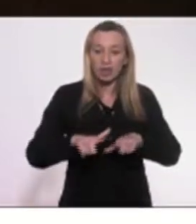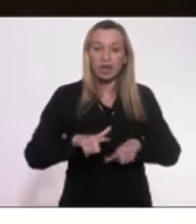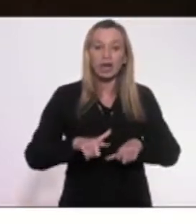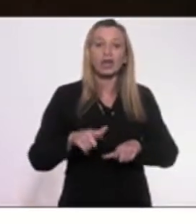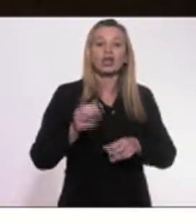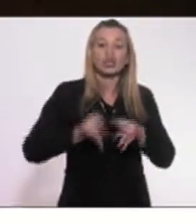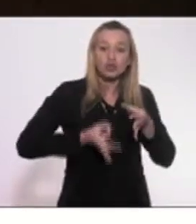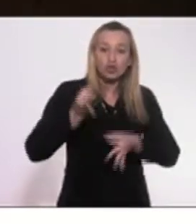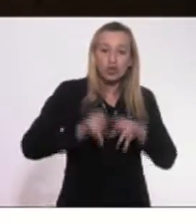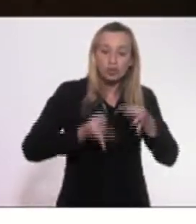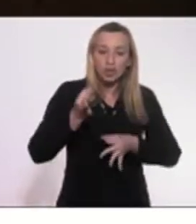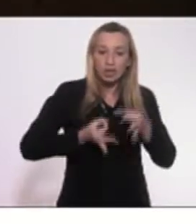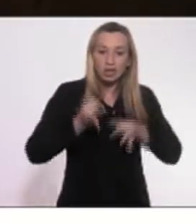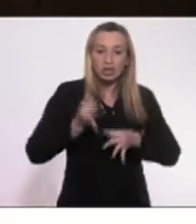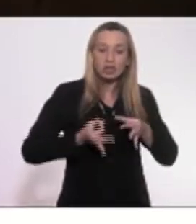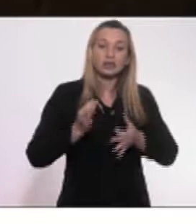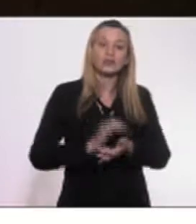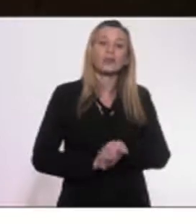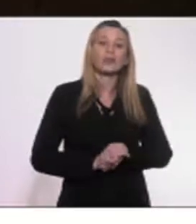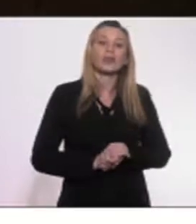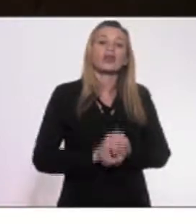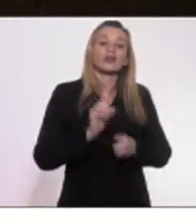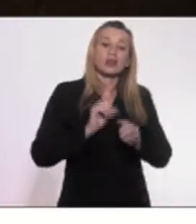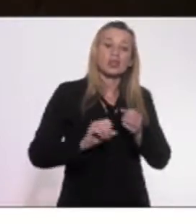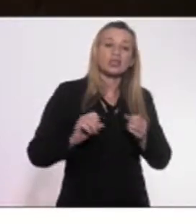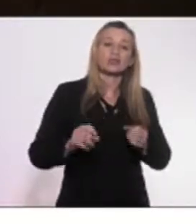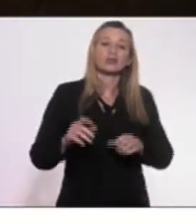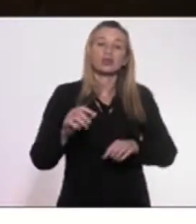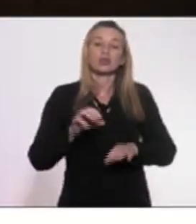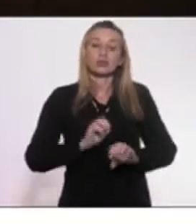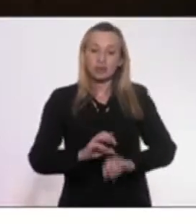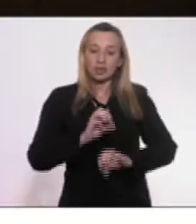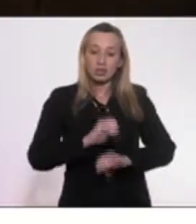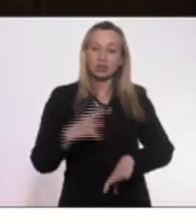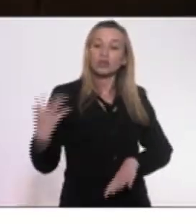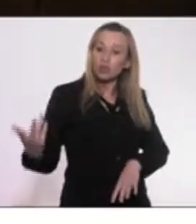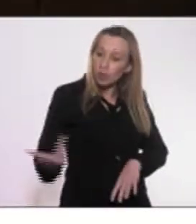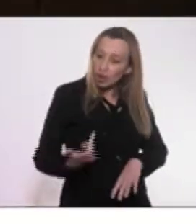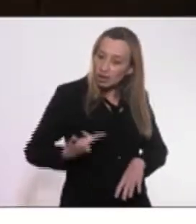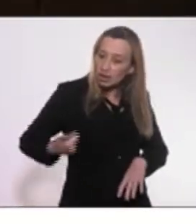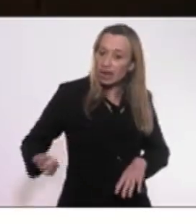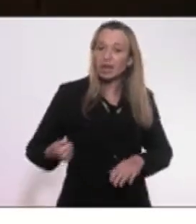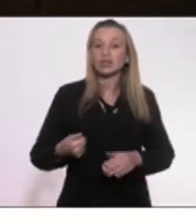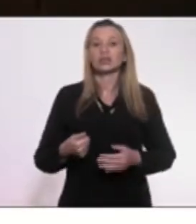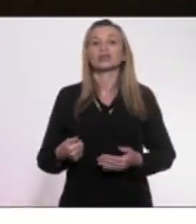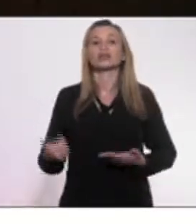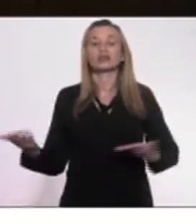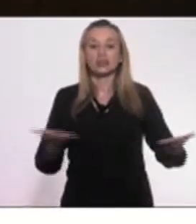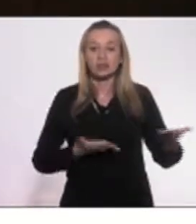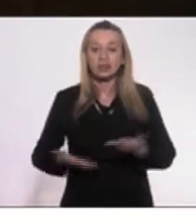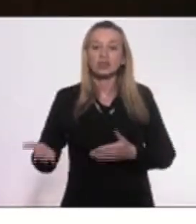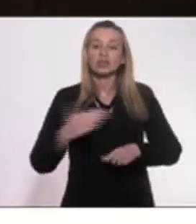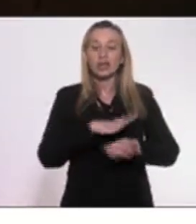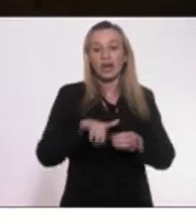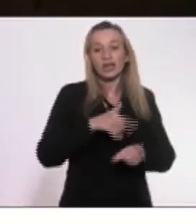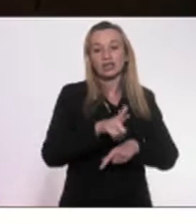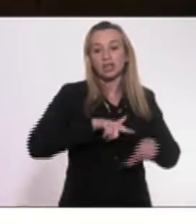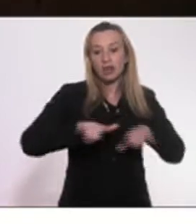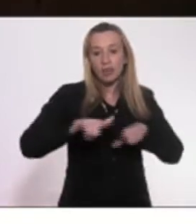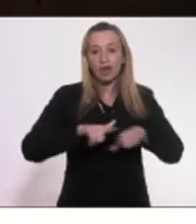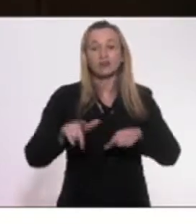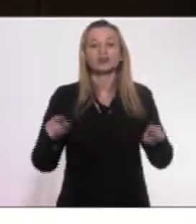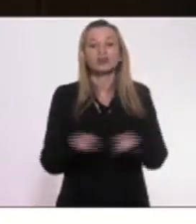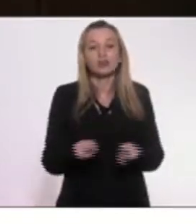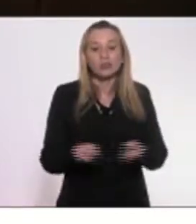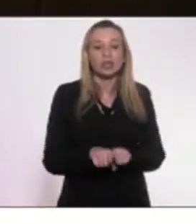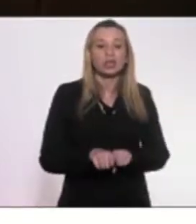justamente promover uma educação de qualidade, uma integração com o mercado de trabalho e,